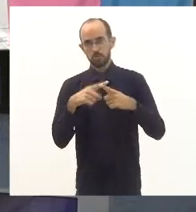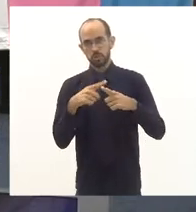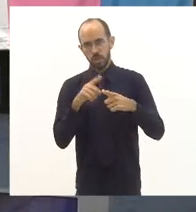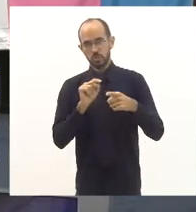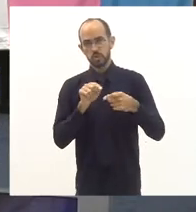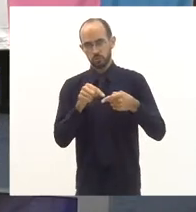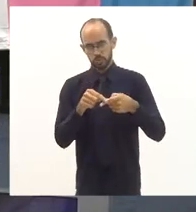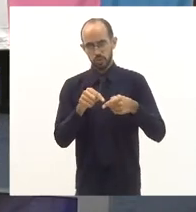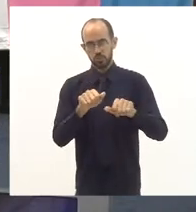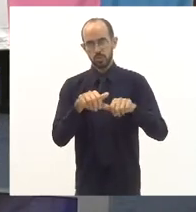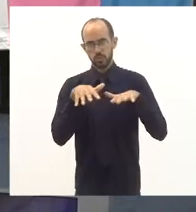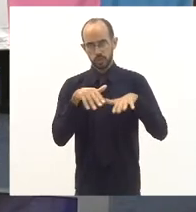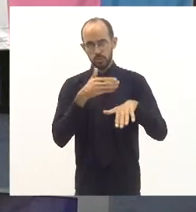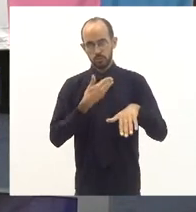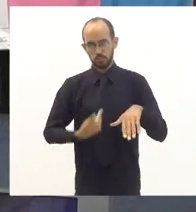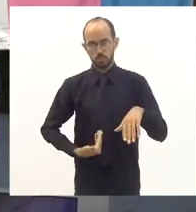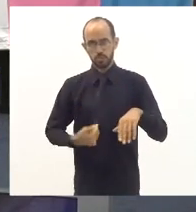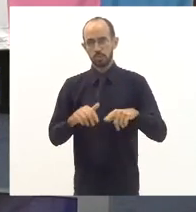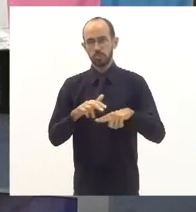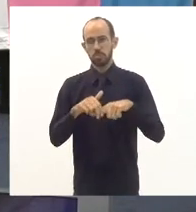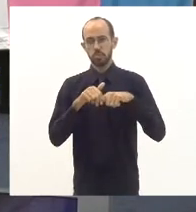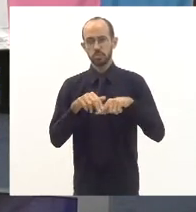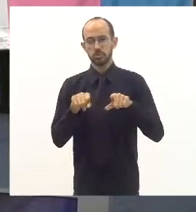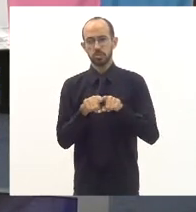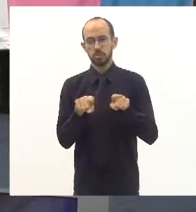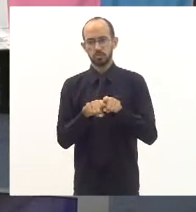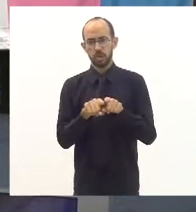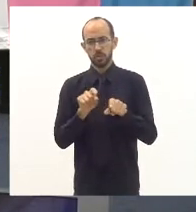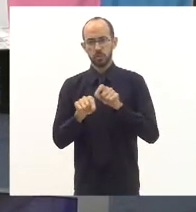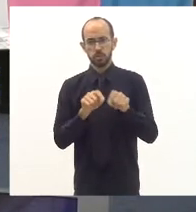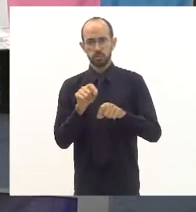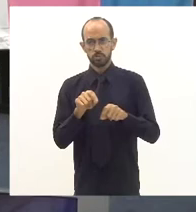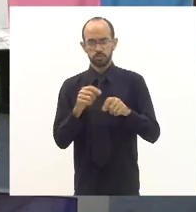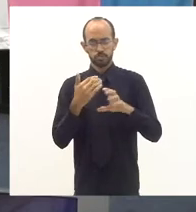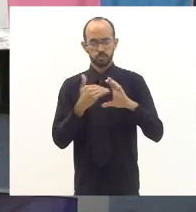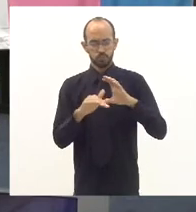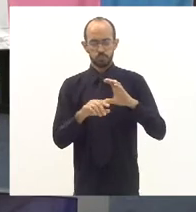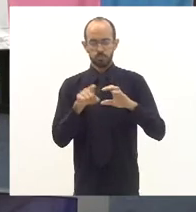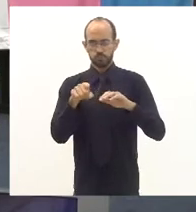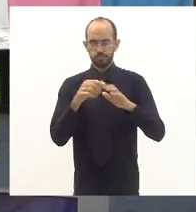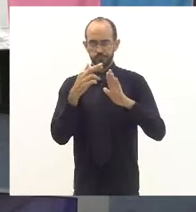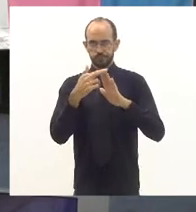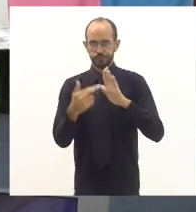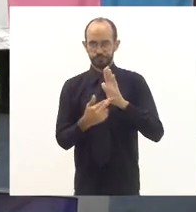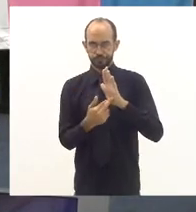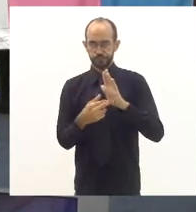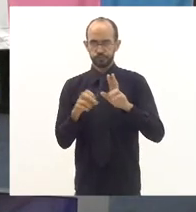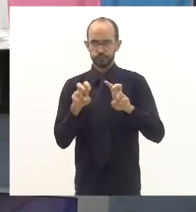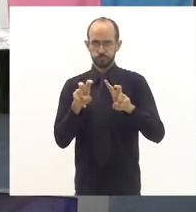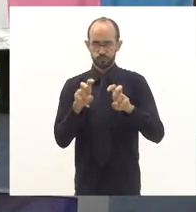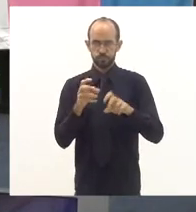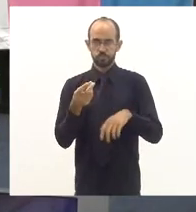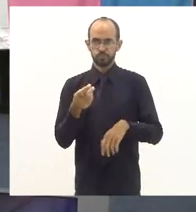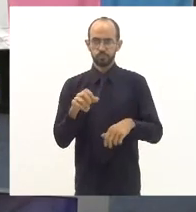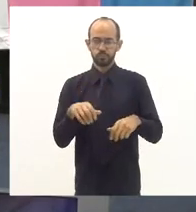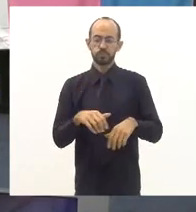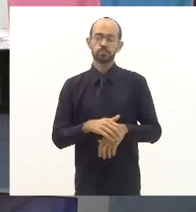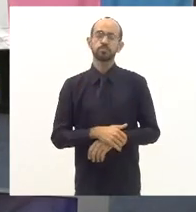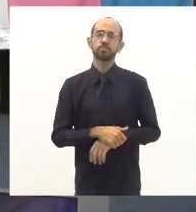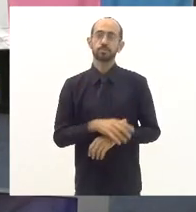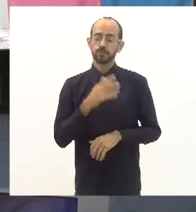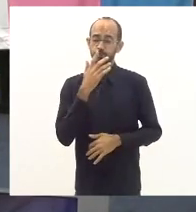objetivo da audiência pública. Então, por isso também mandei o dossiê sobre esse assunto.